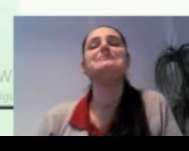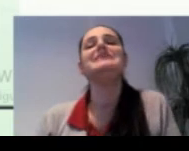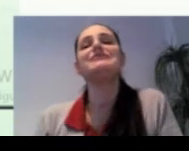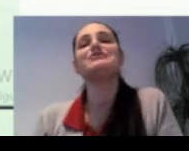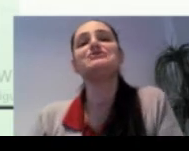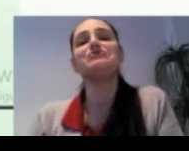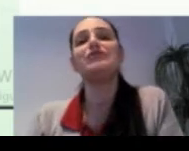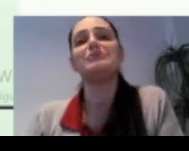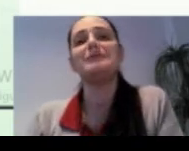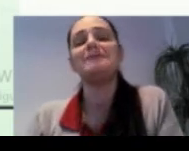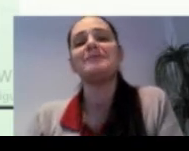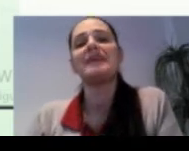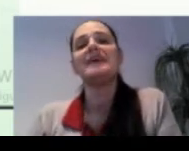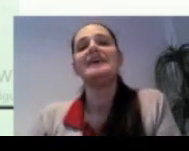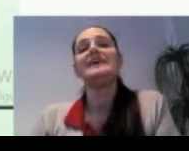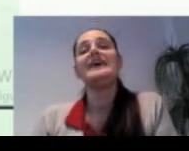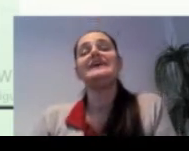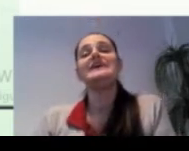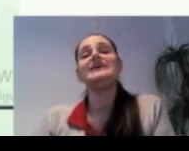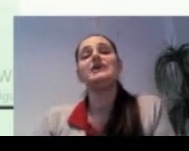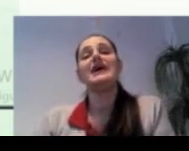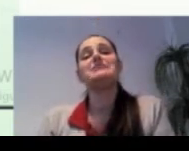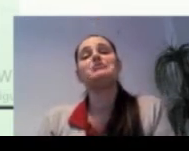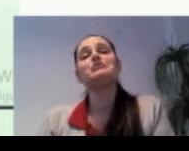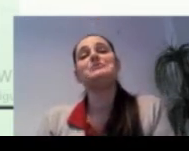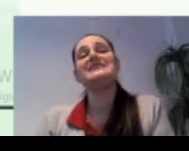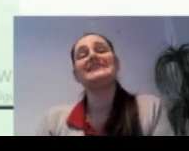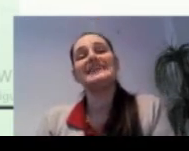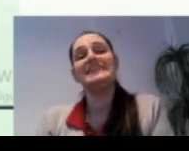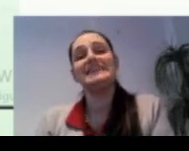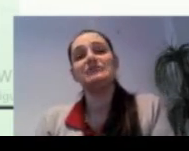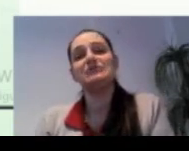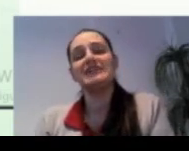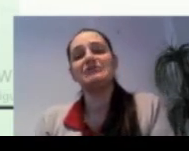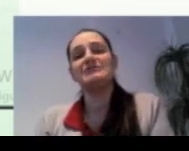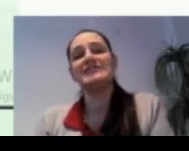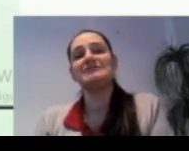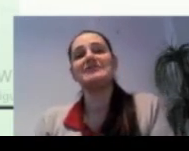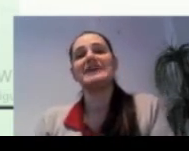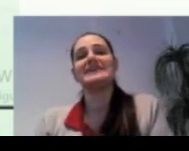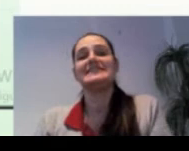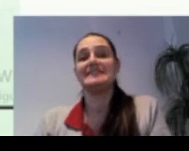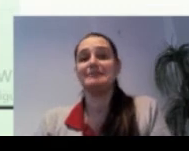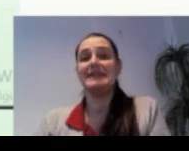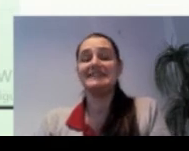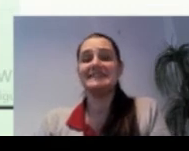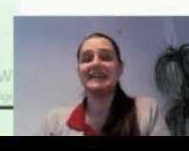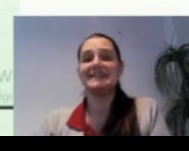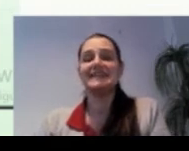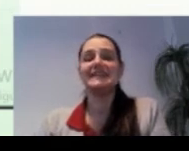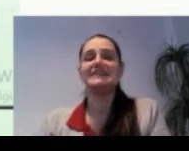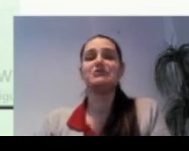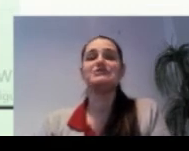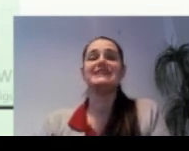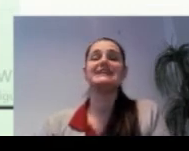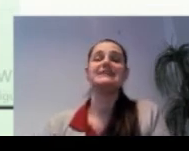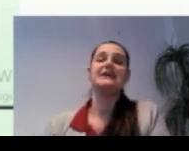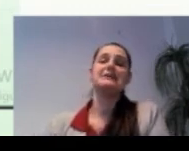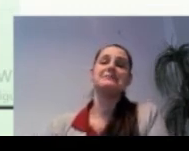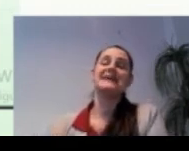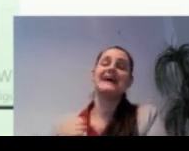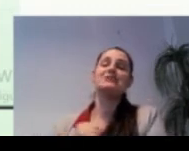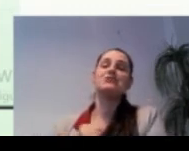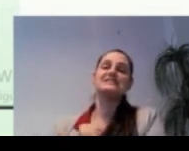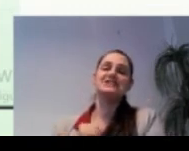isso que é anemia falciforme. E aí, a hemoglobina lá dentro, ela consegue ficar estabilizada e não